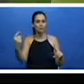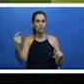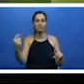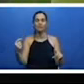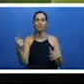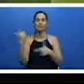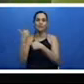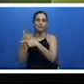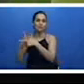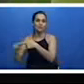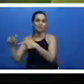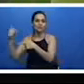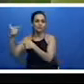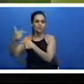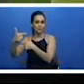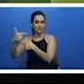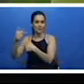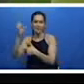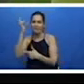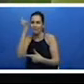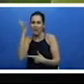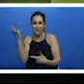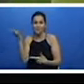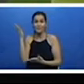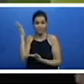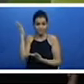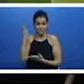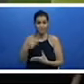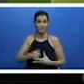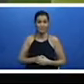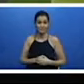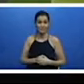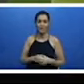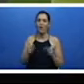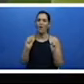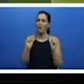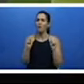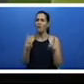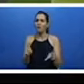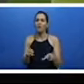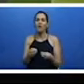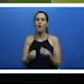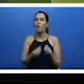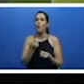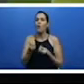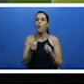2. Muito fácil, né, gente? Ok, como que a gente